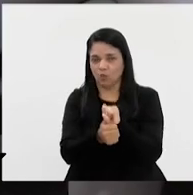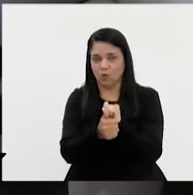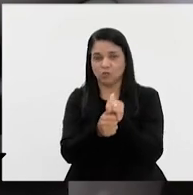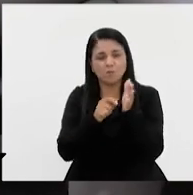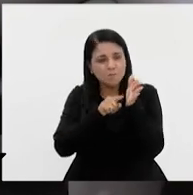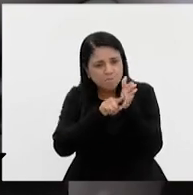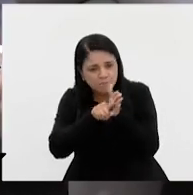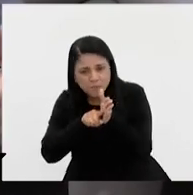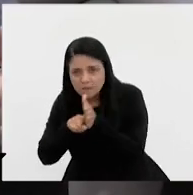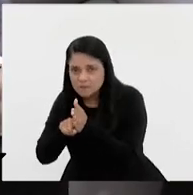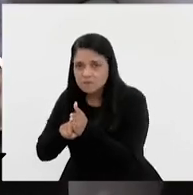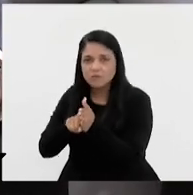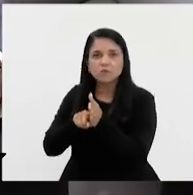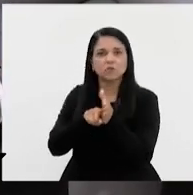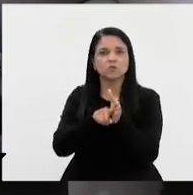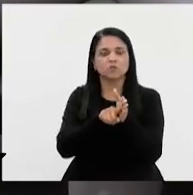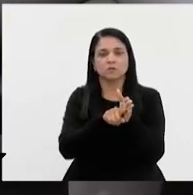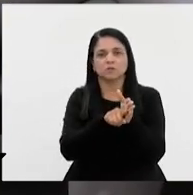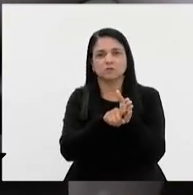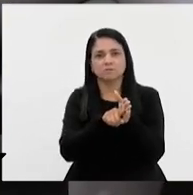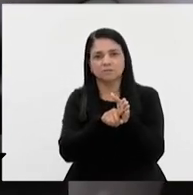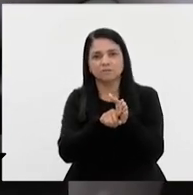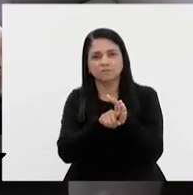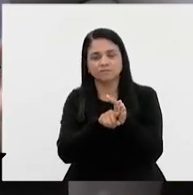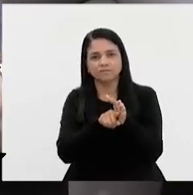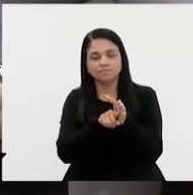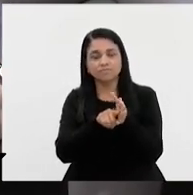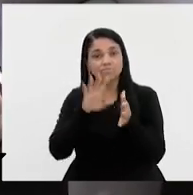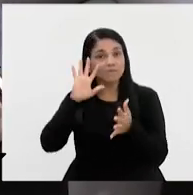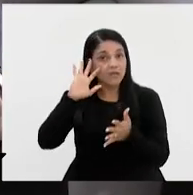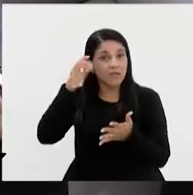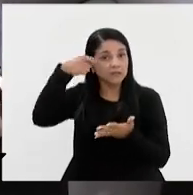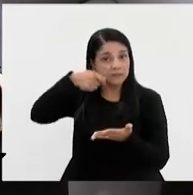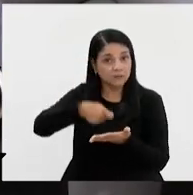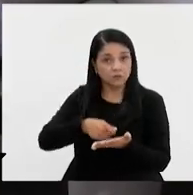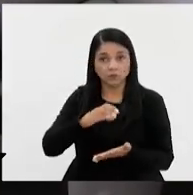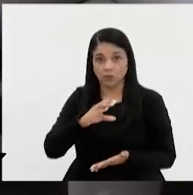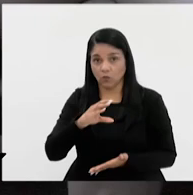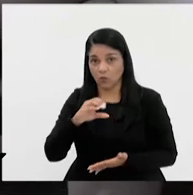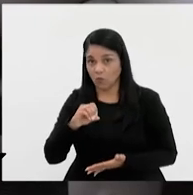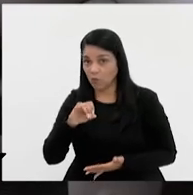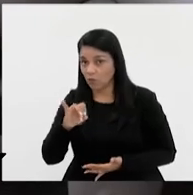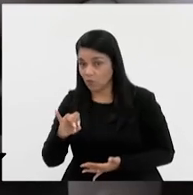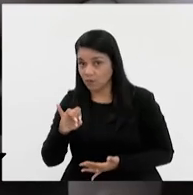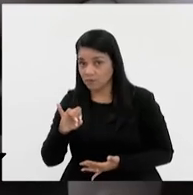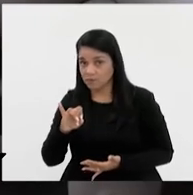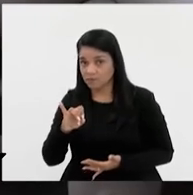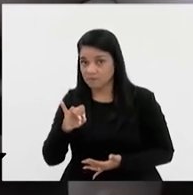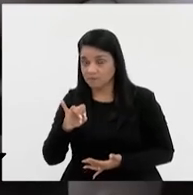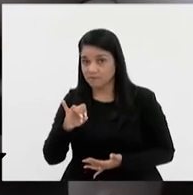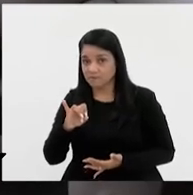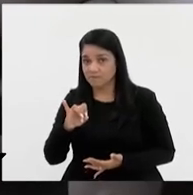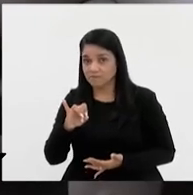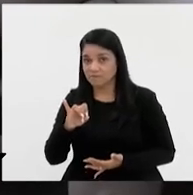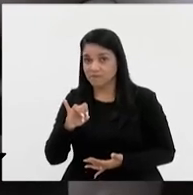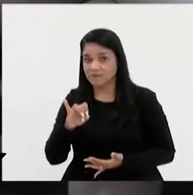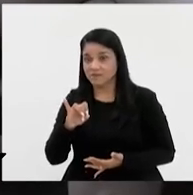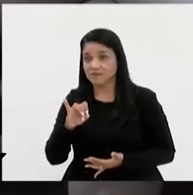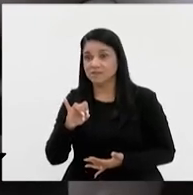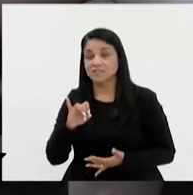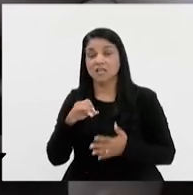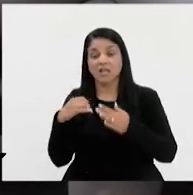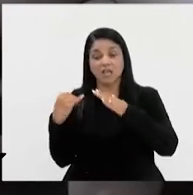pesquisadores que balizam o conjunto. A atual decisão do COI, ela dá às